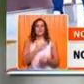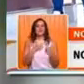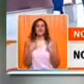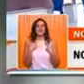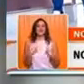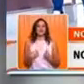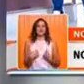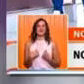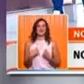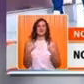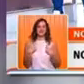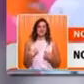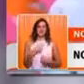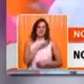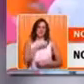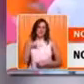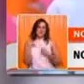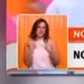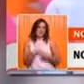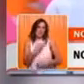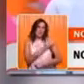É verdade realmente